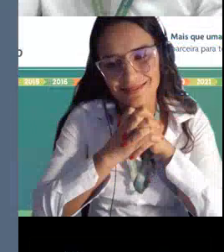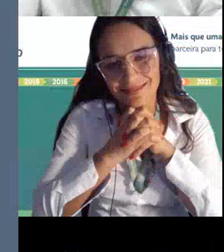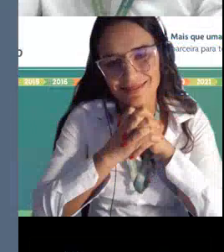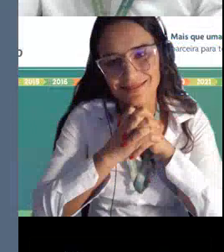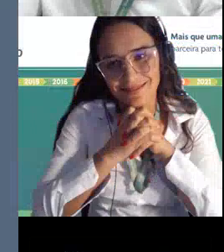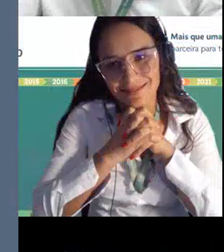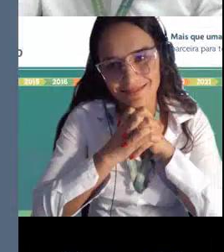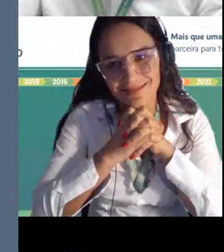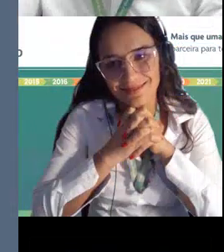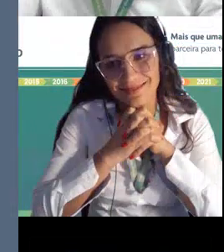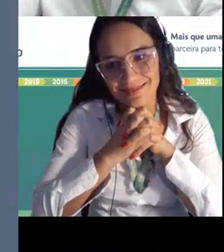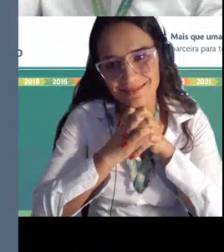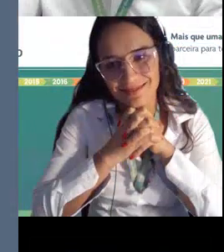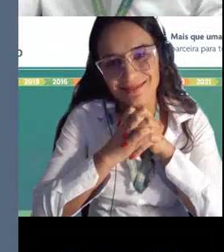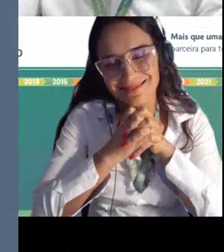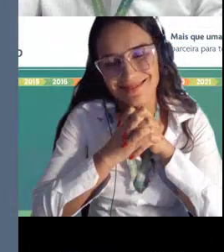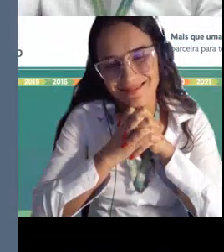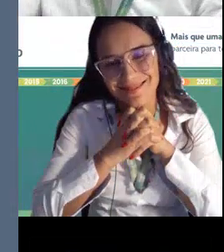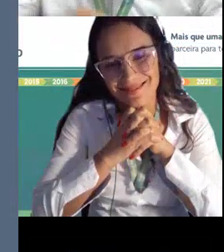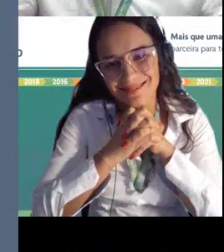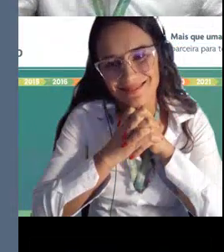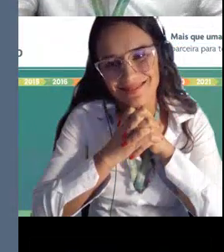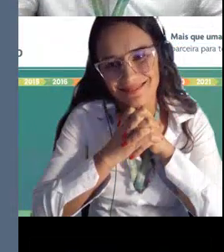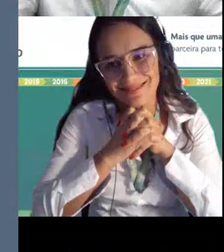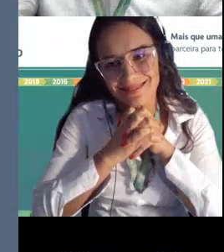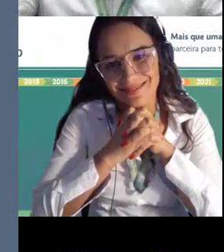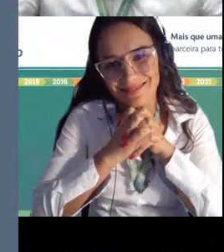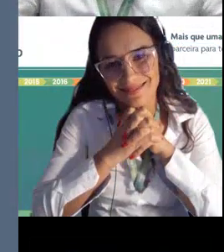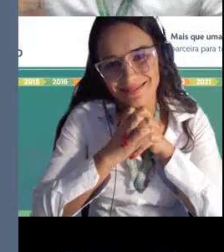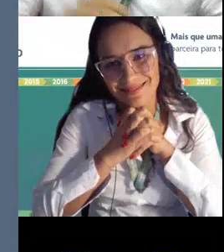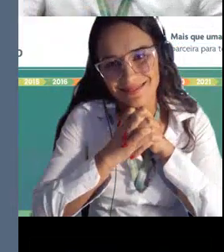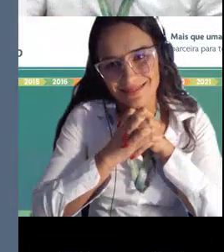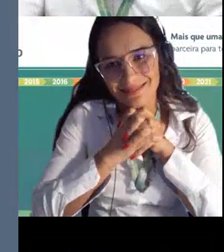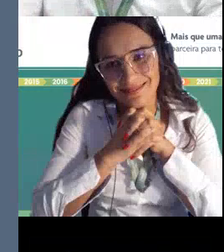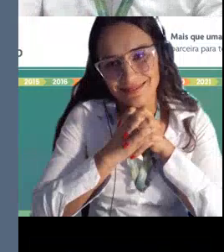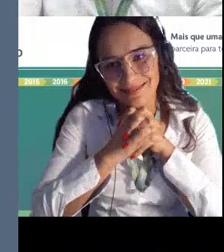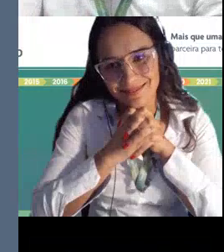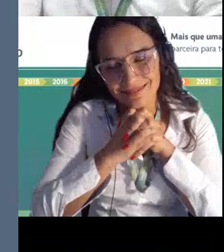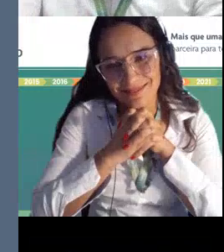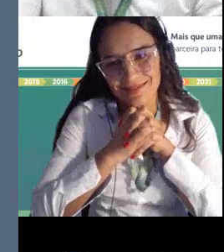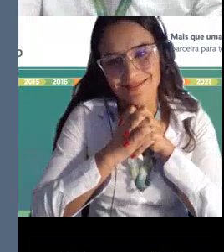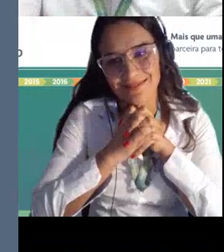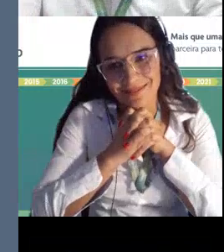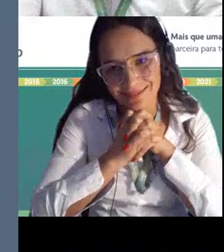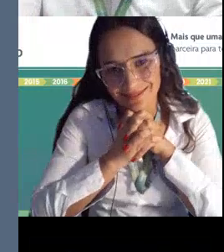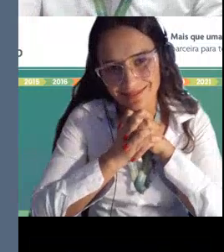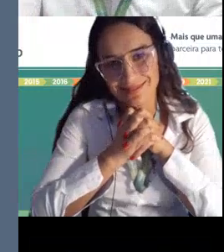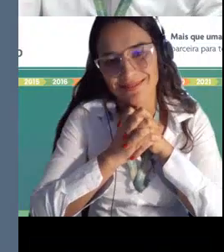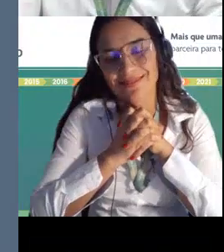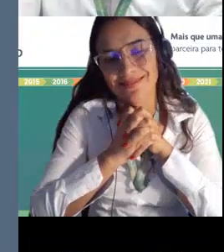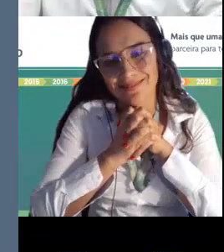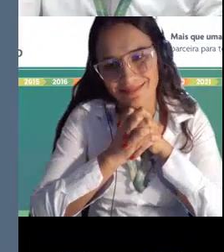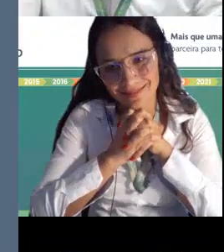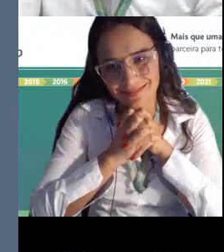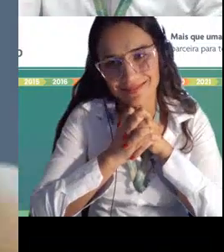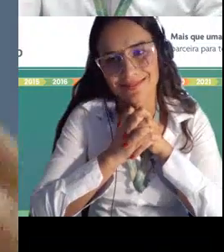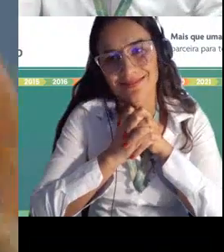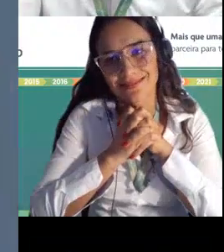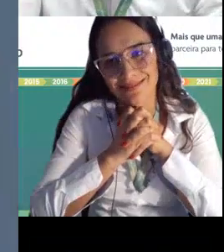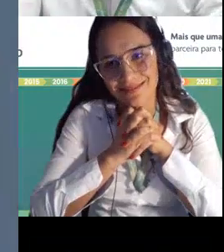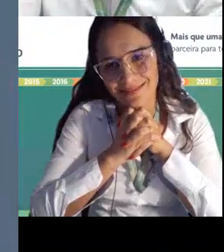da Unipampa, aos assessores, a você, Bruna, e dizer que a gente fica aqui à disposição para futuros encontros,